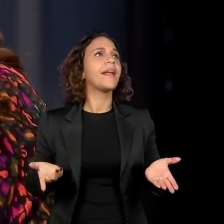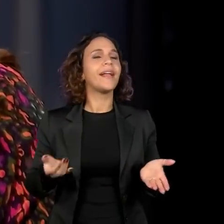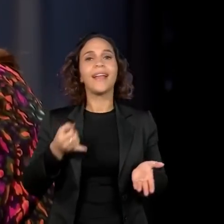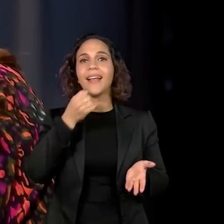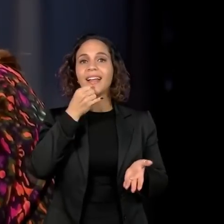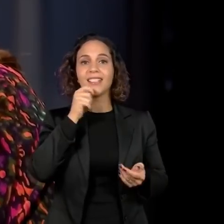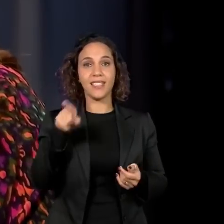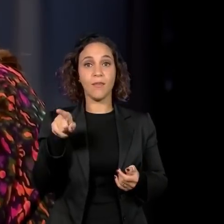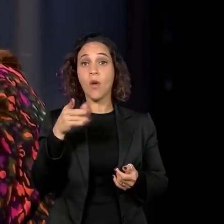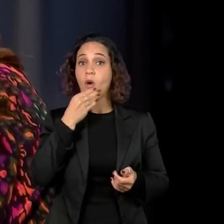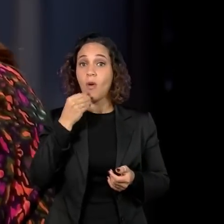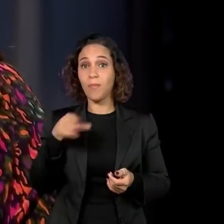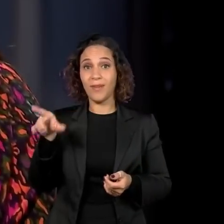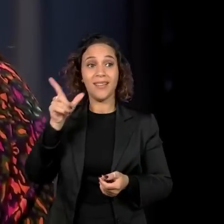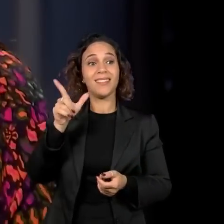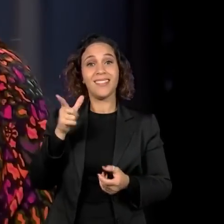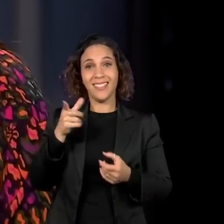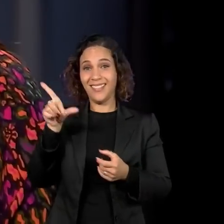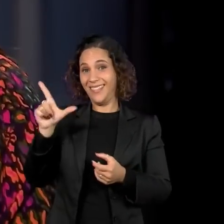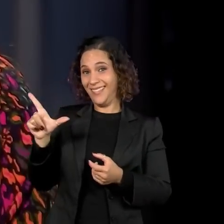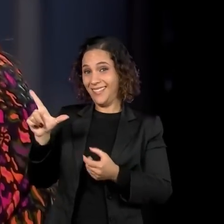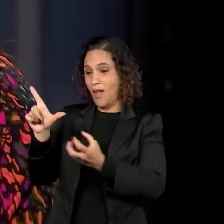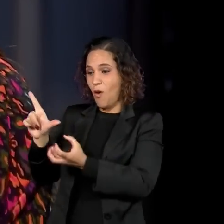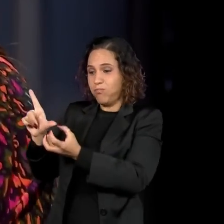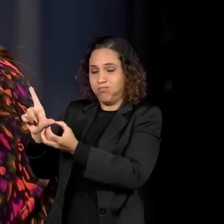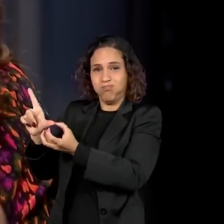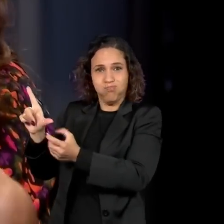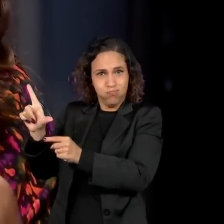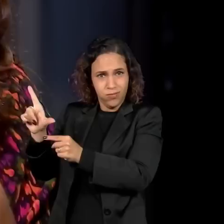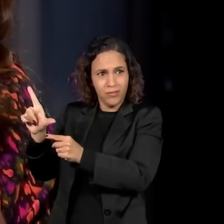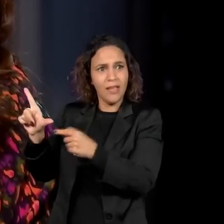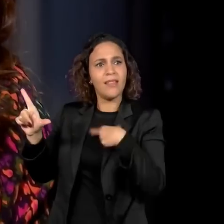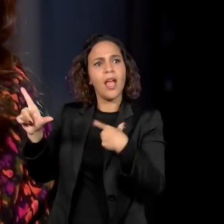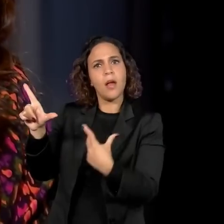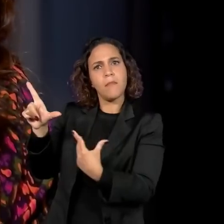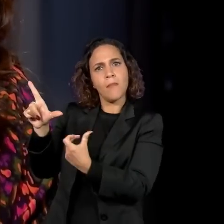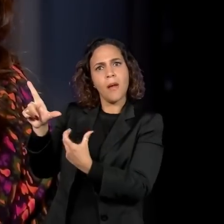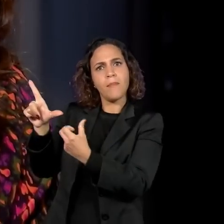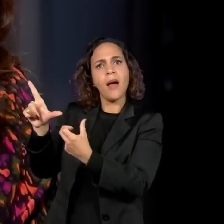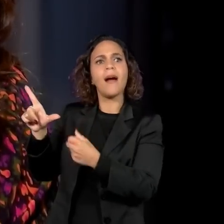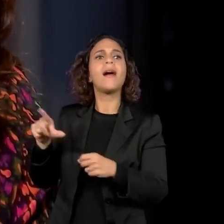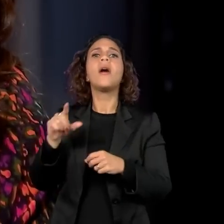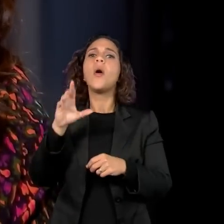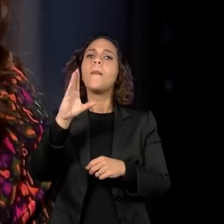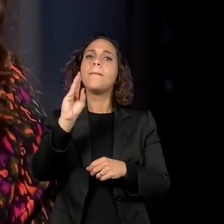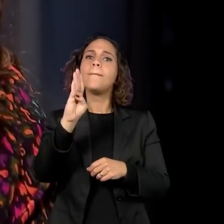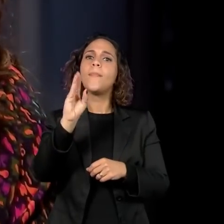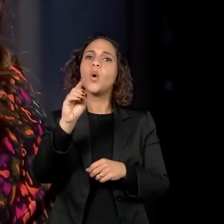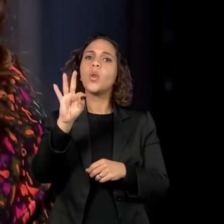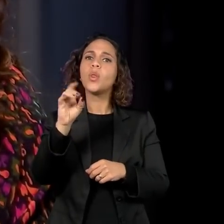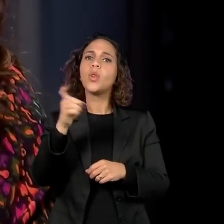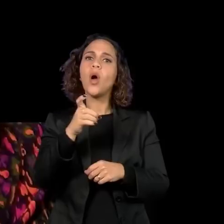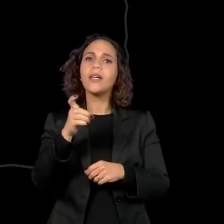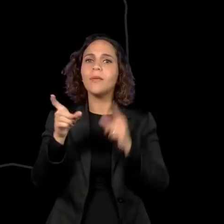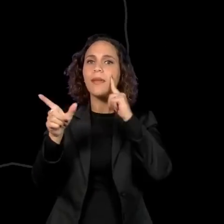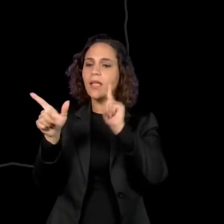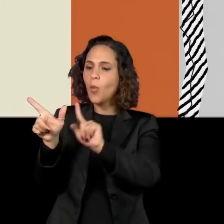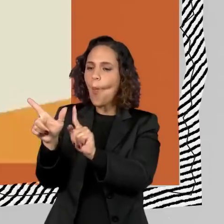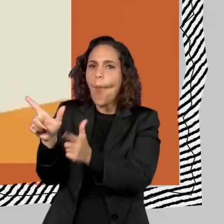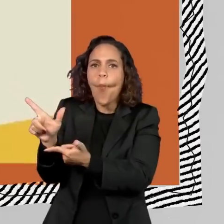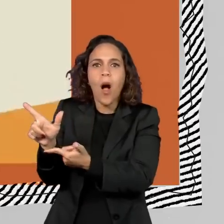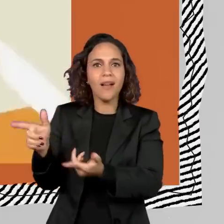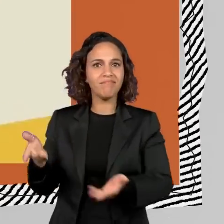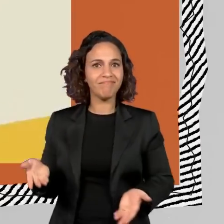no saco escrotal para deixar lisinho? Quantos, entende? Quer dizer, essa pressão continua recaindo principalmente sobre as mulheres. Sobre as mulheres.